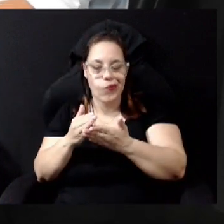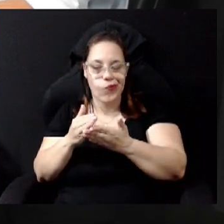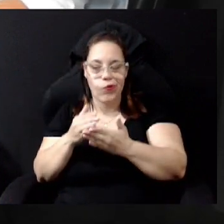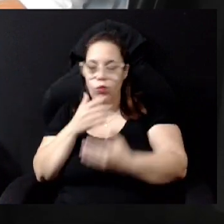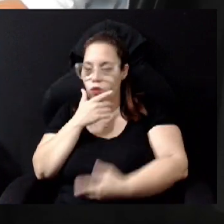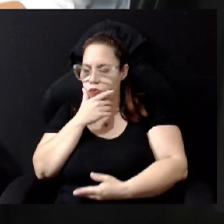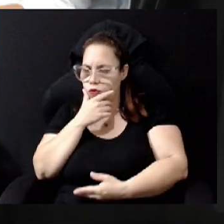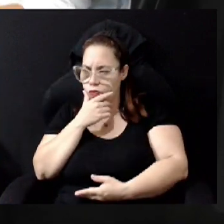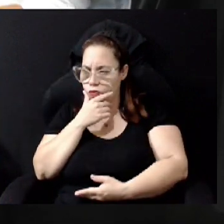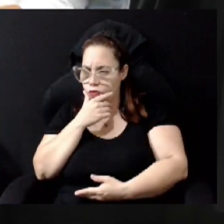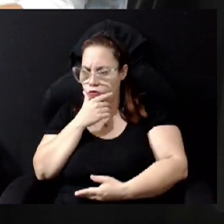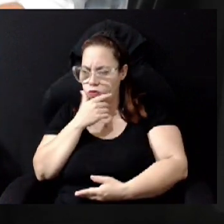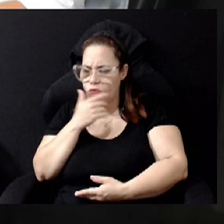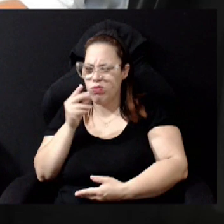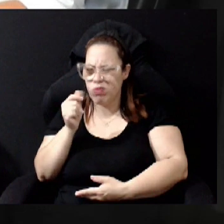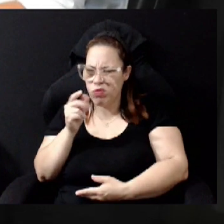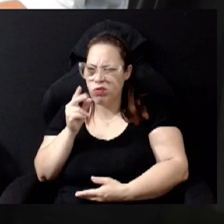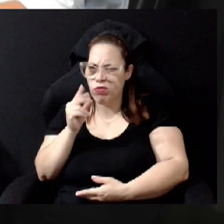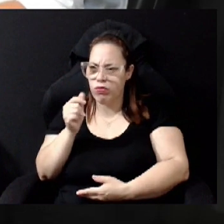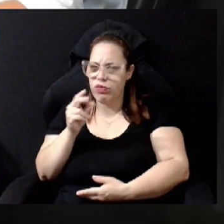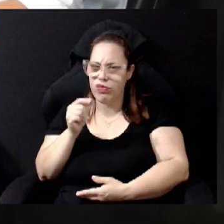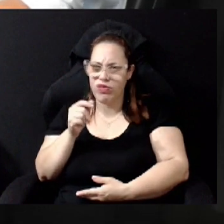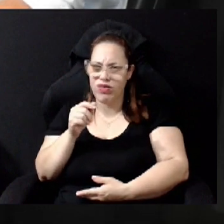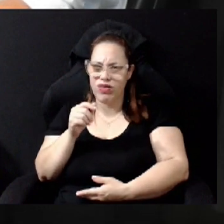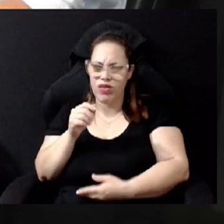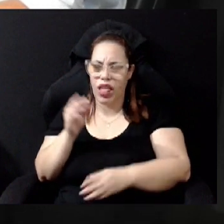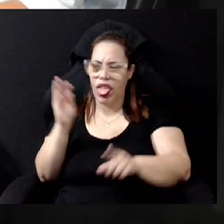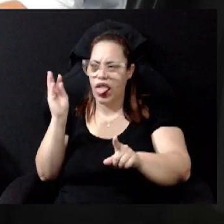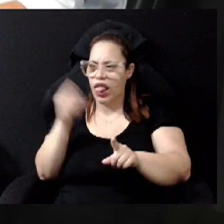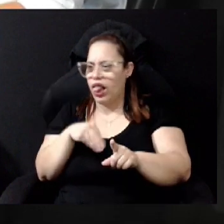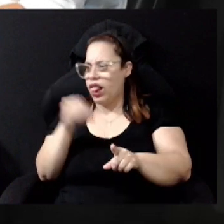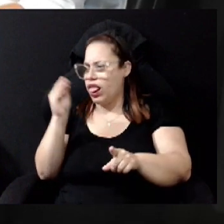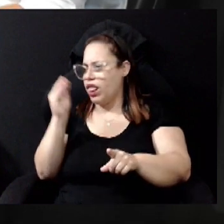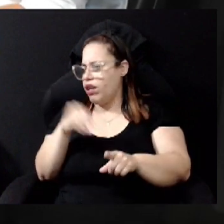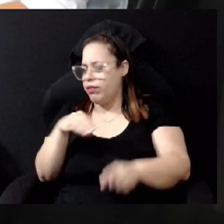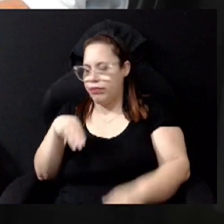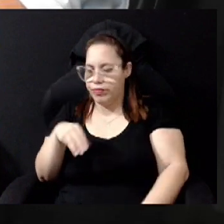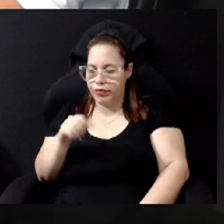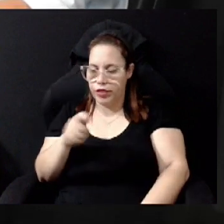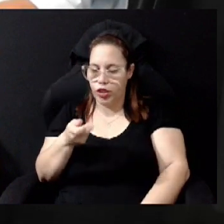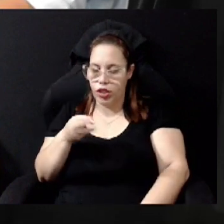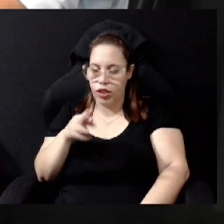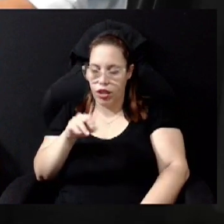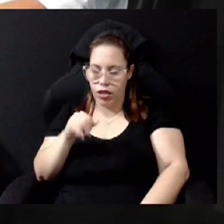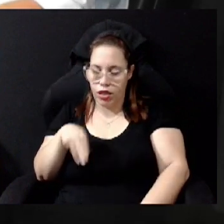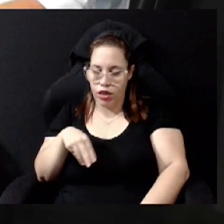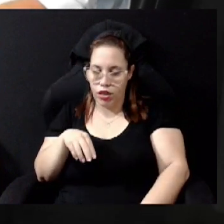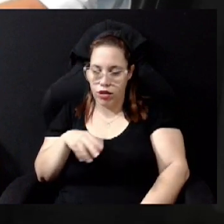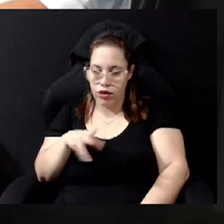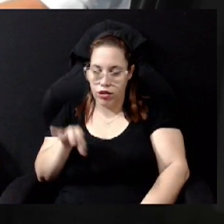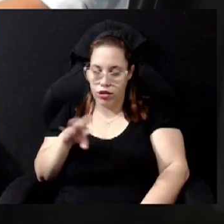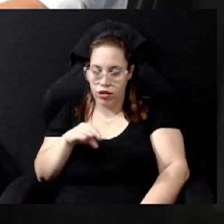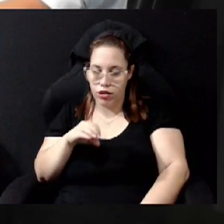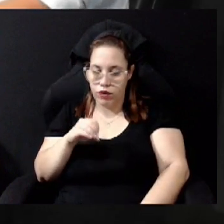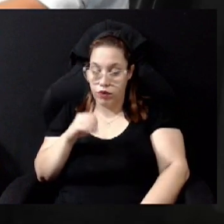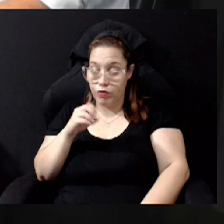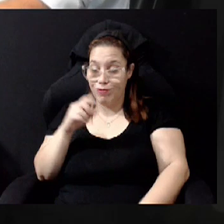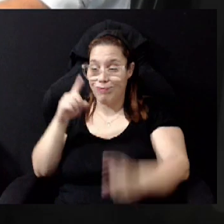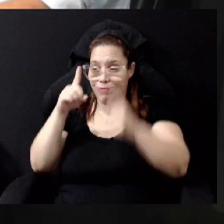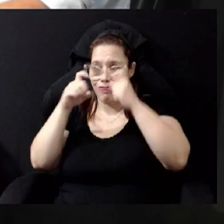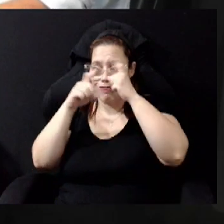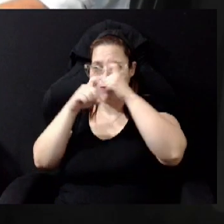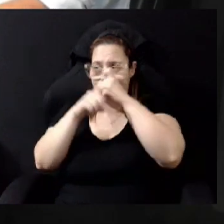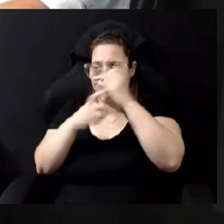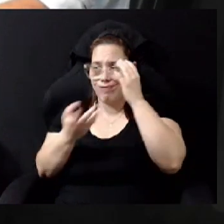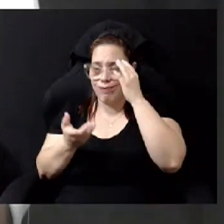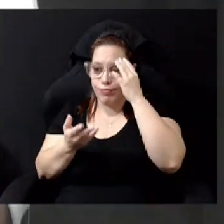bastante tempo muita marginalização. Até porque o lugar é difícil realmente, sim, as condições, né? Quando eu